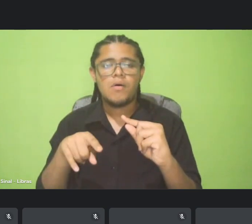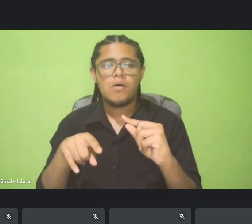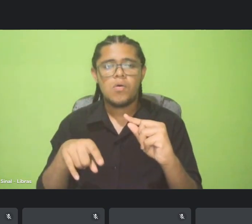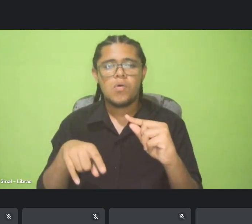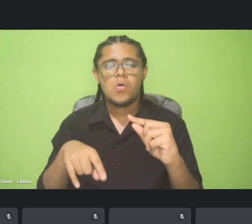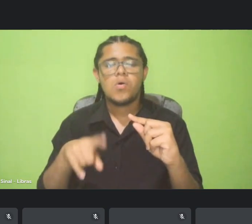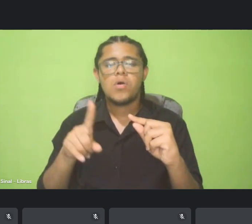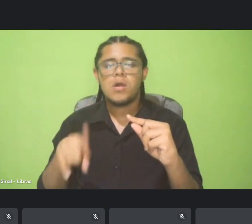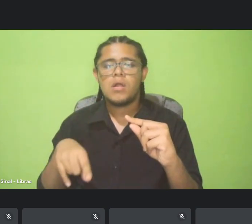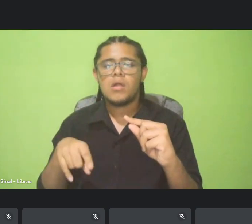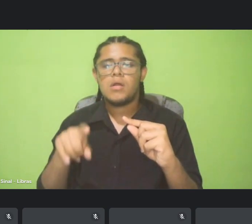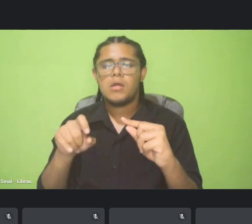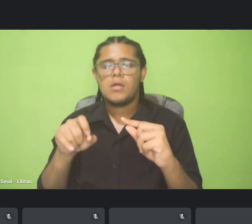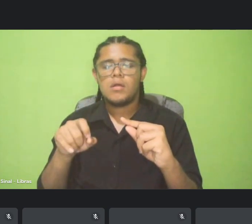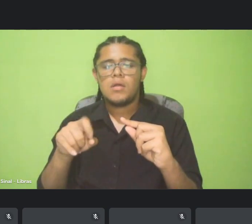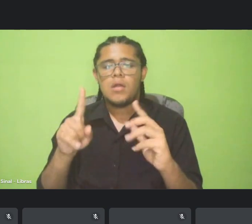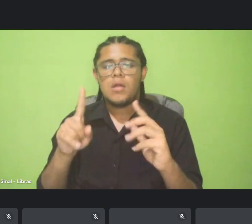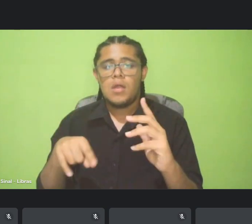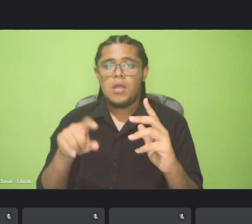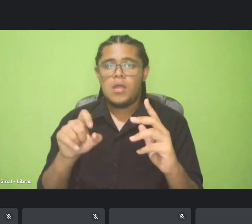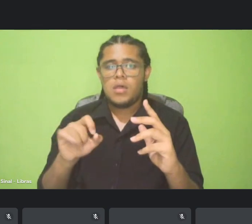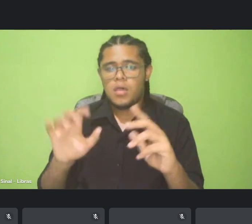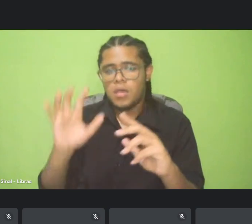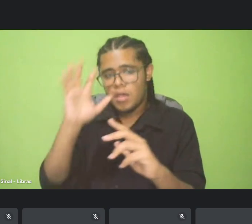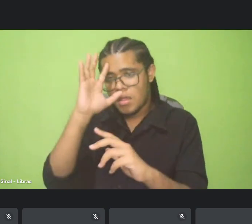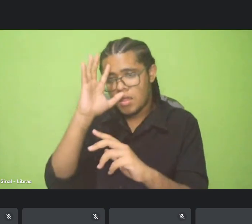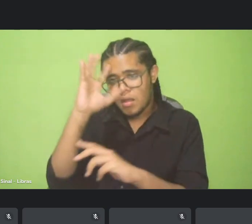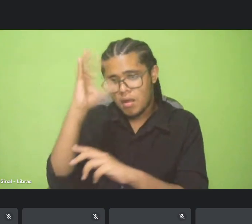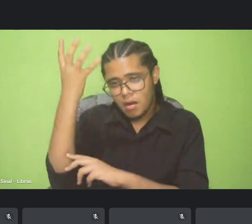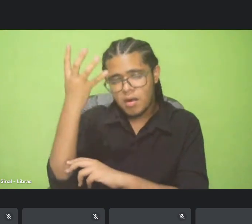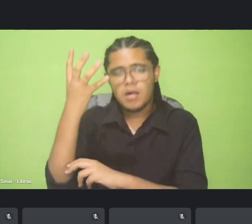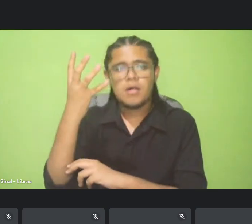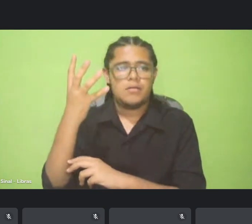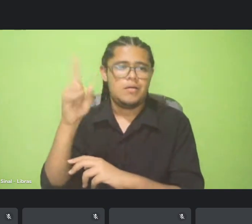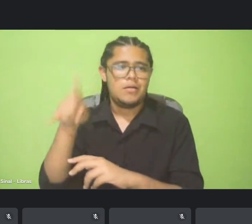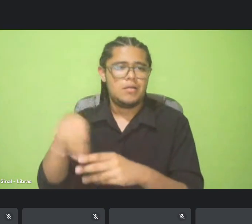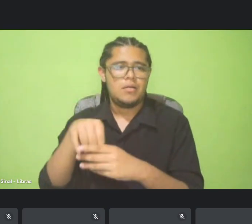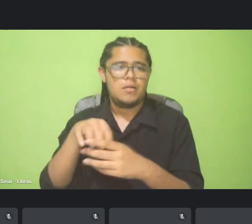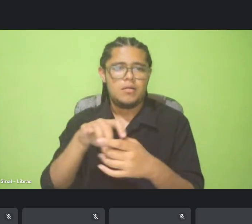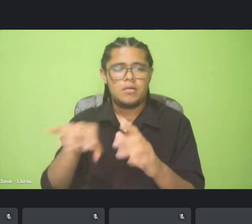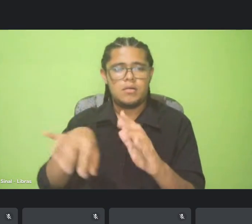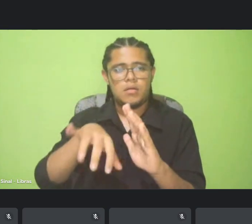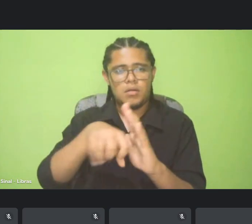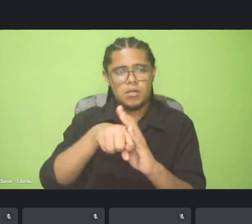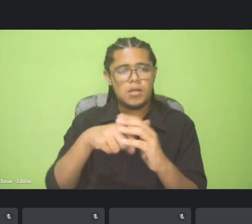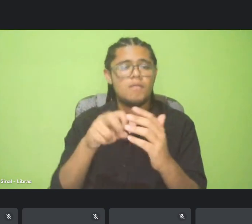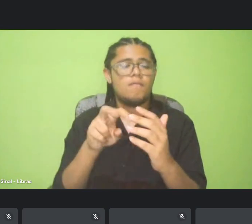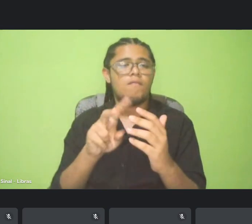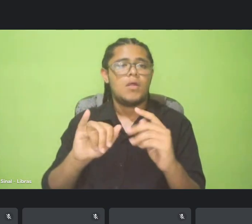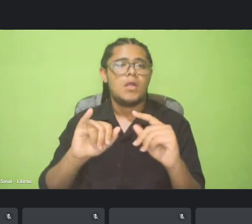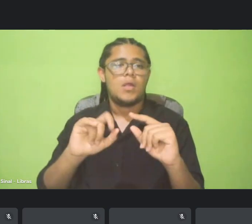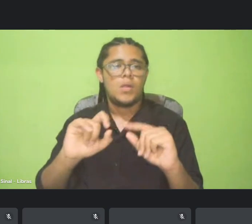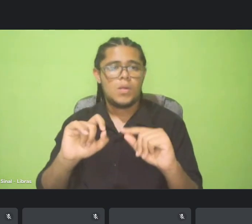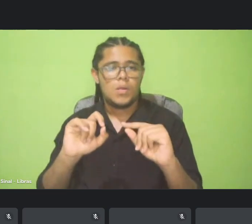o cargo efetivamente de decisão, no caso do audiovisual, a gente propôs o diretor e o roteirista.